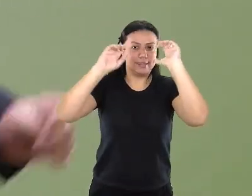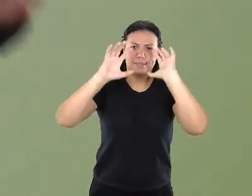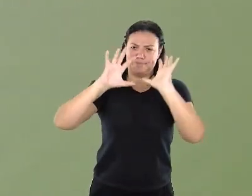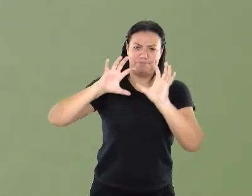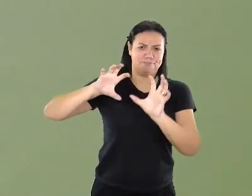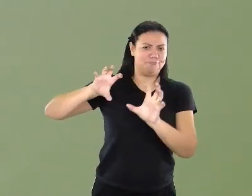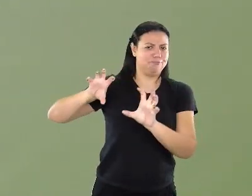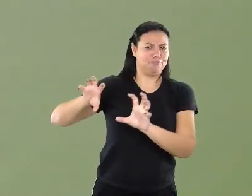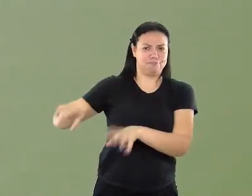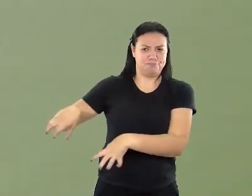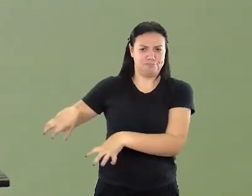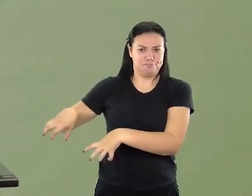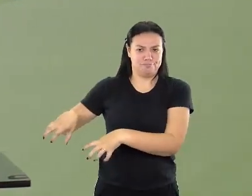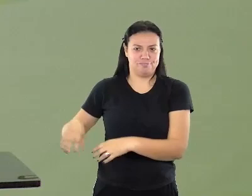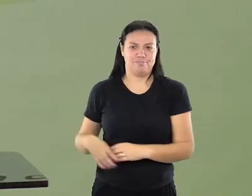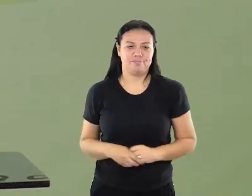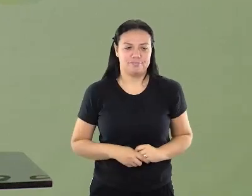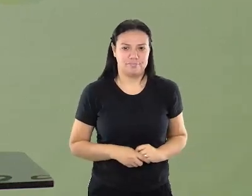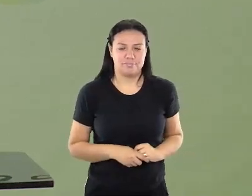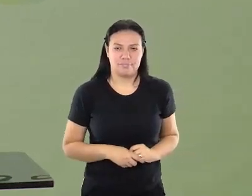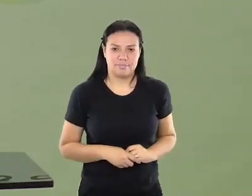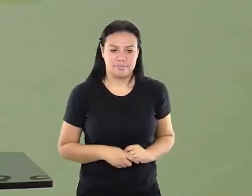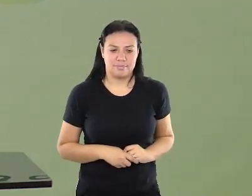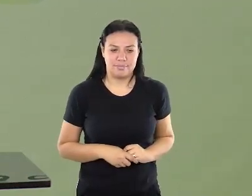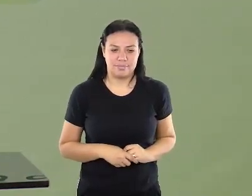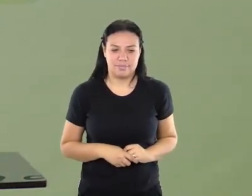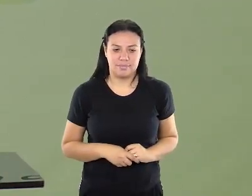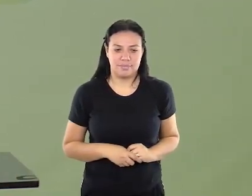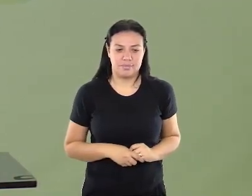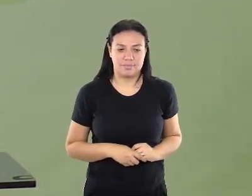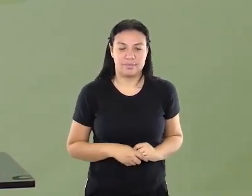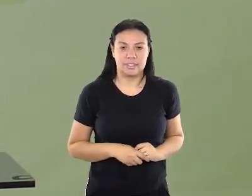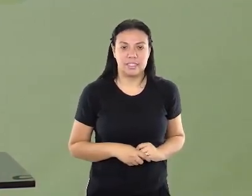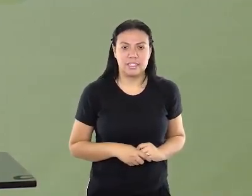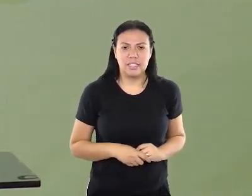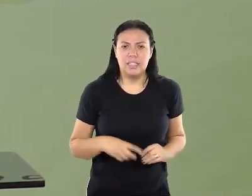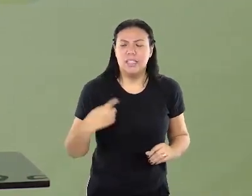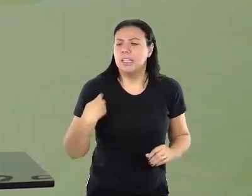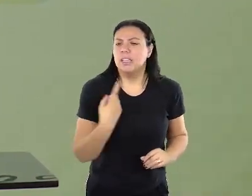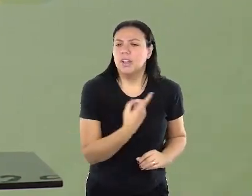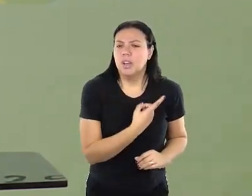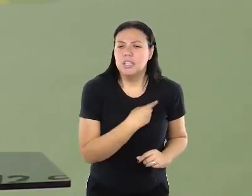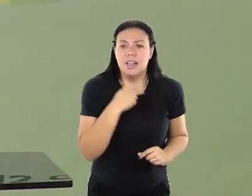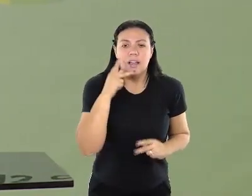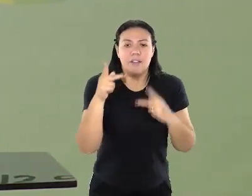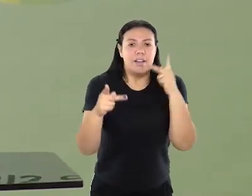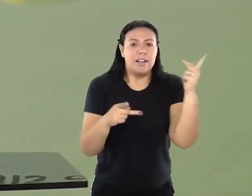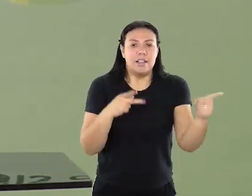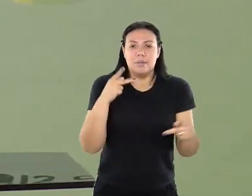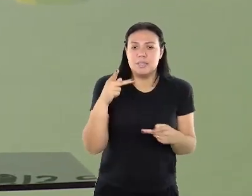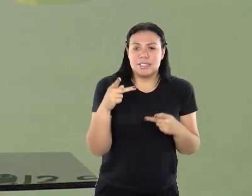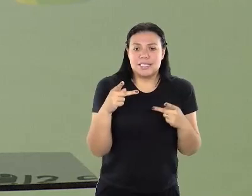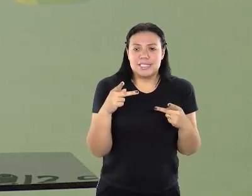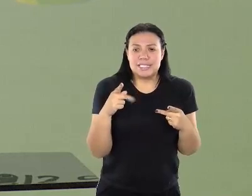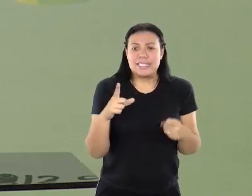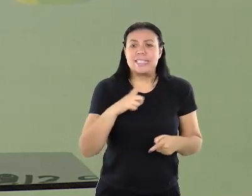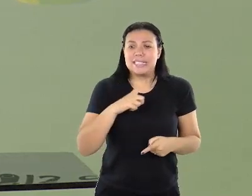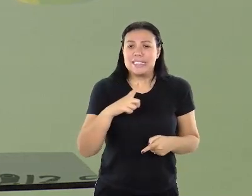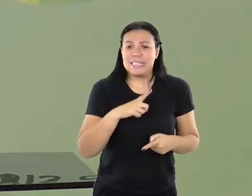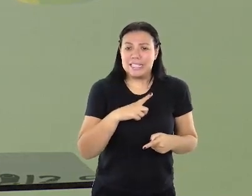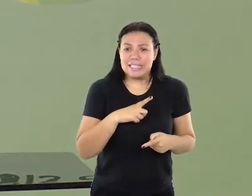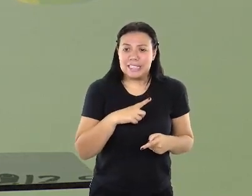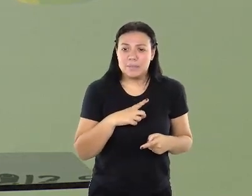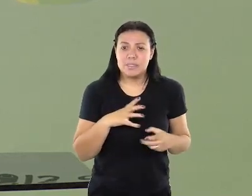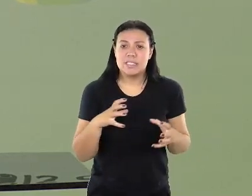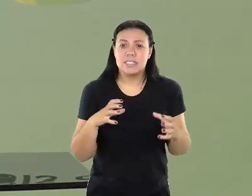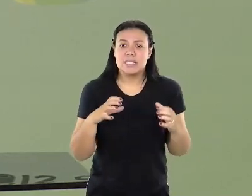Irmãos, isso é uma coisa muito séria, porque a gente fala de missões, a gente fala da evangelização, a gente fala de ganhar, mas nós precisamos encarnar isso, viver